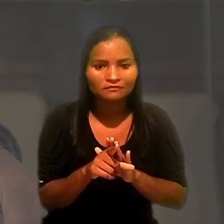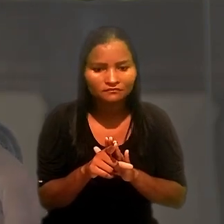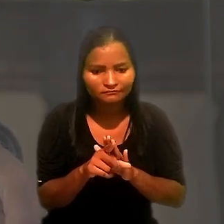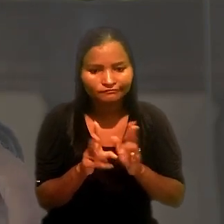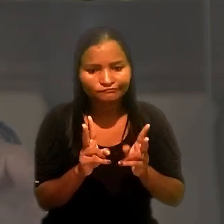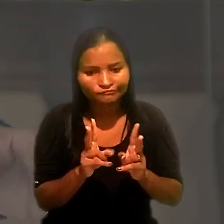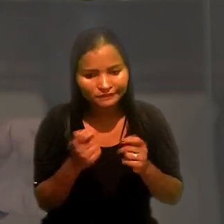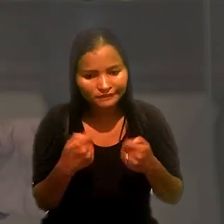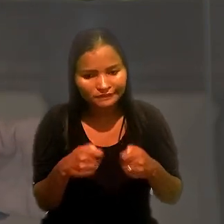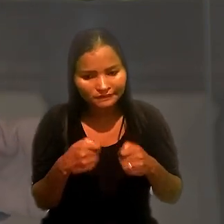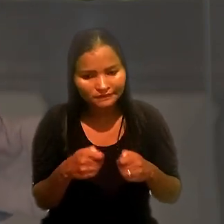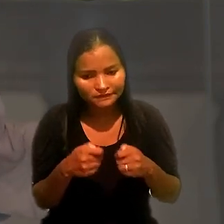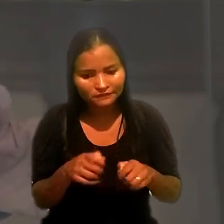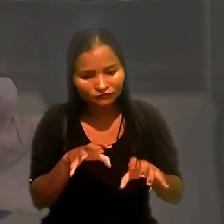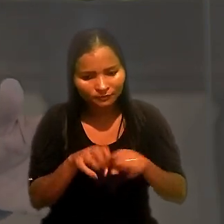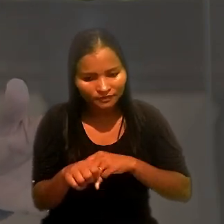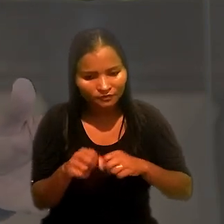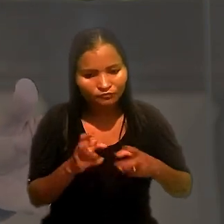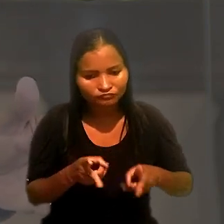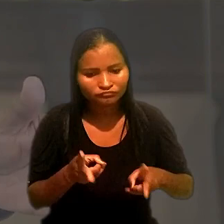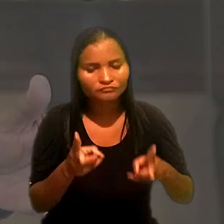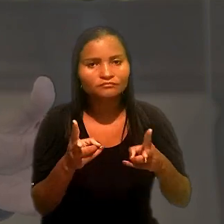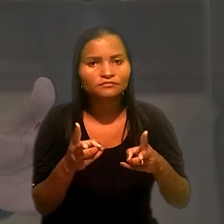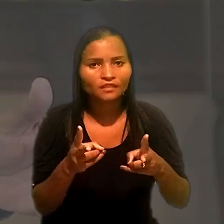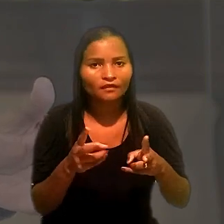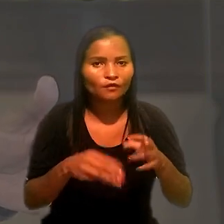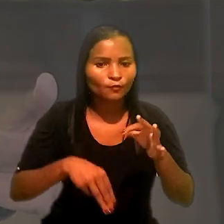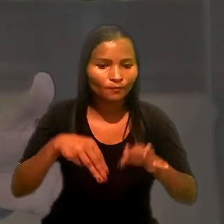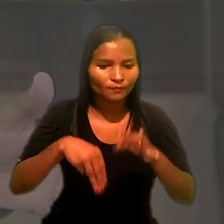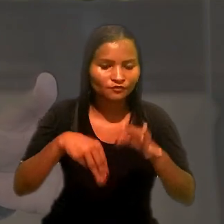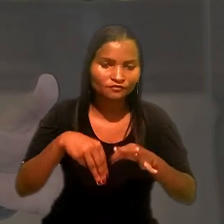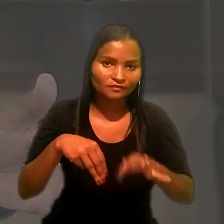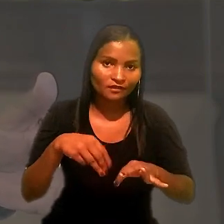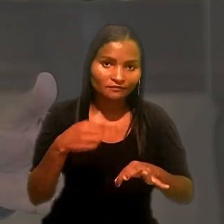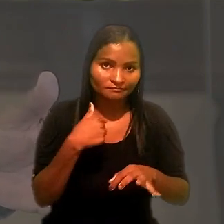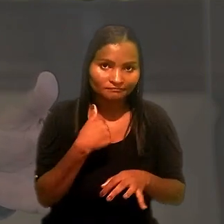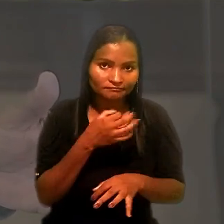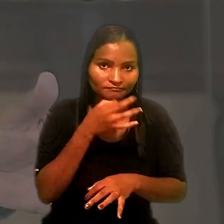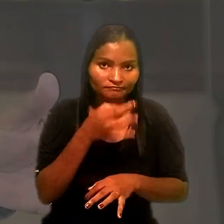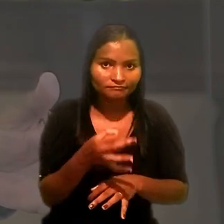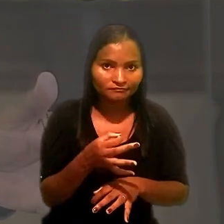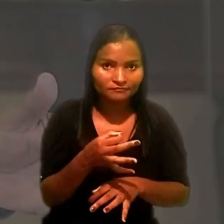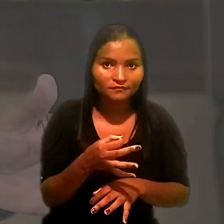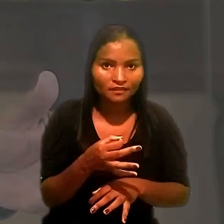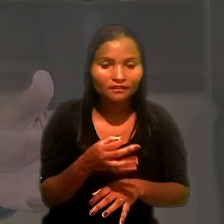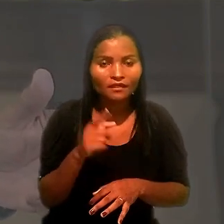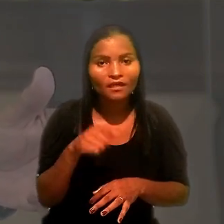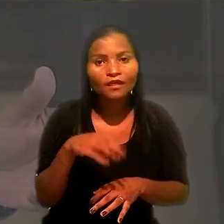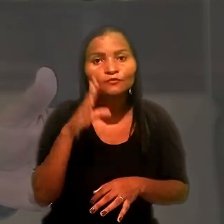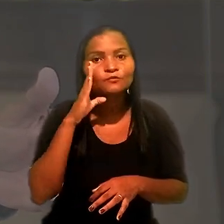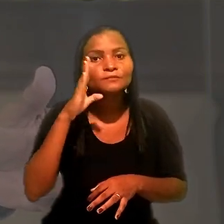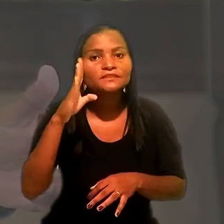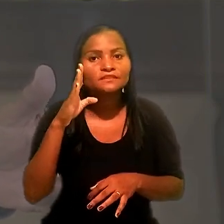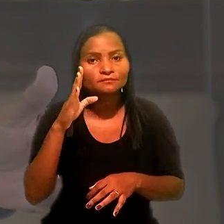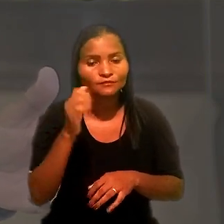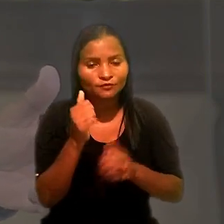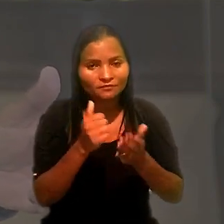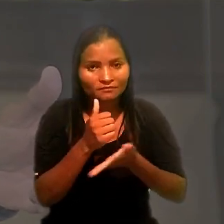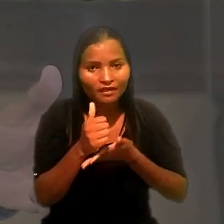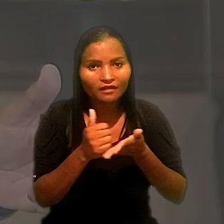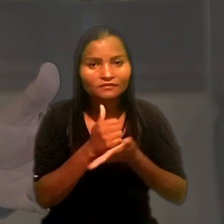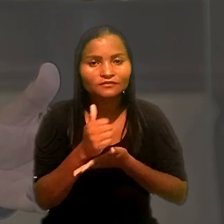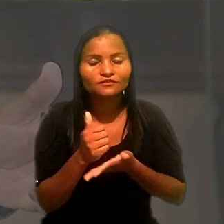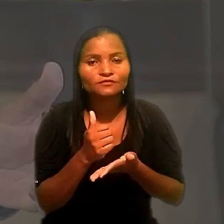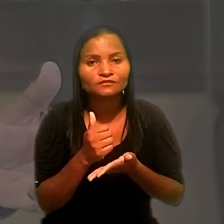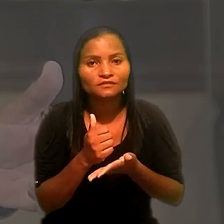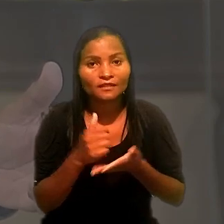formação. O magistrado, a meu ver, lógico, é um dos princípios básicos que eu sinto, ele